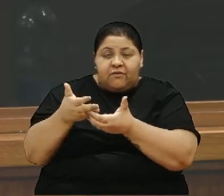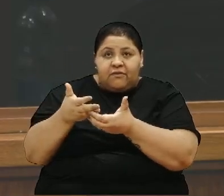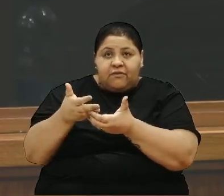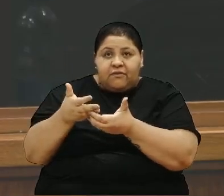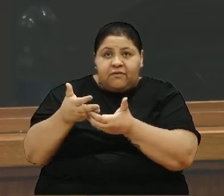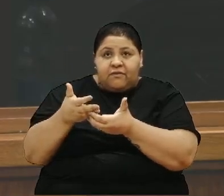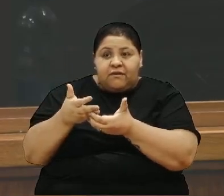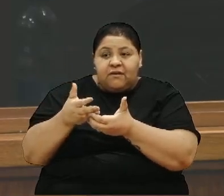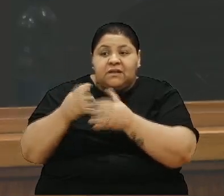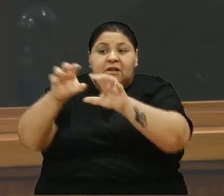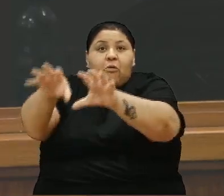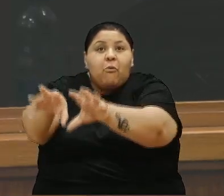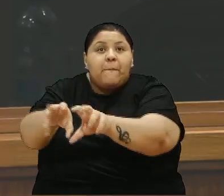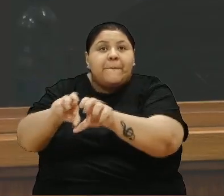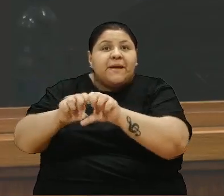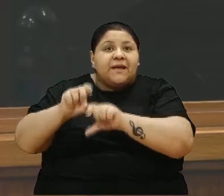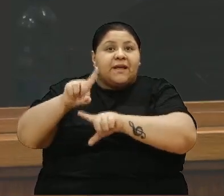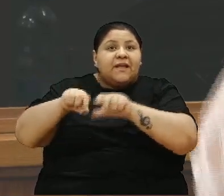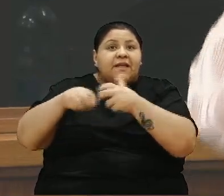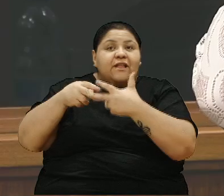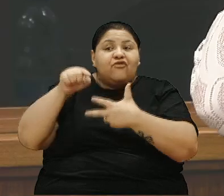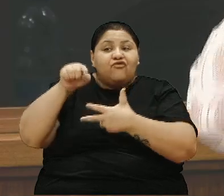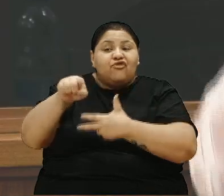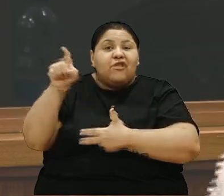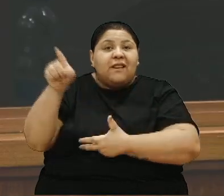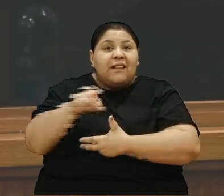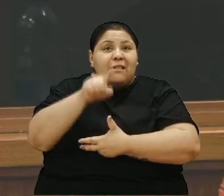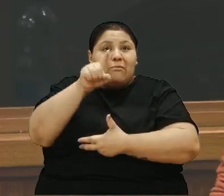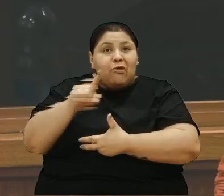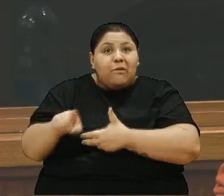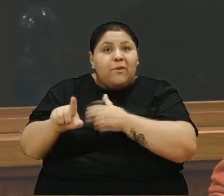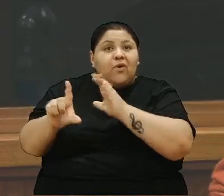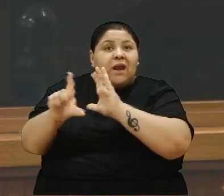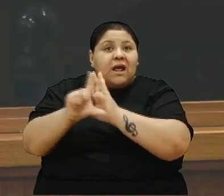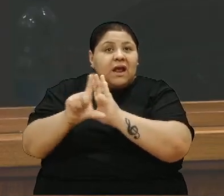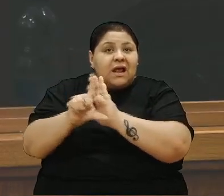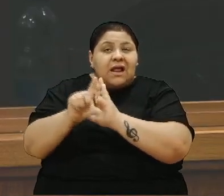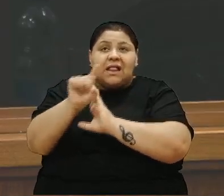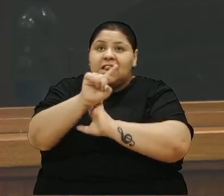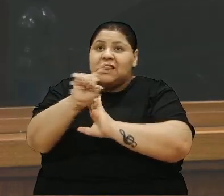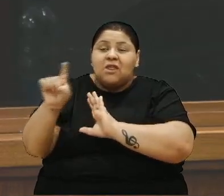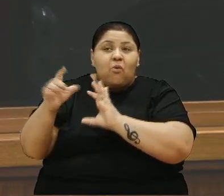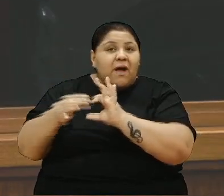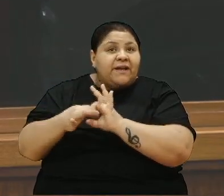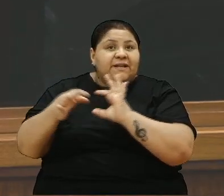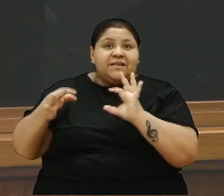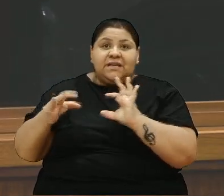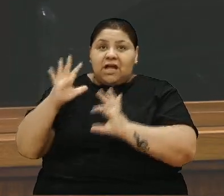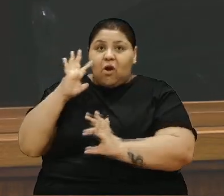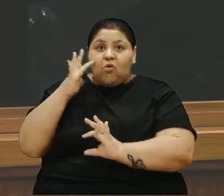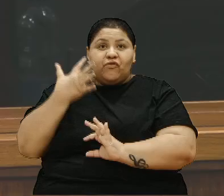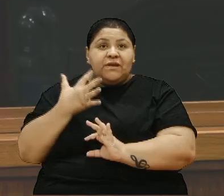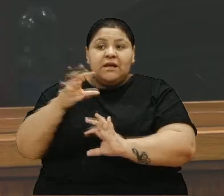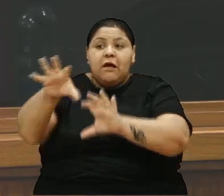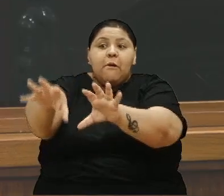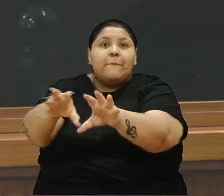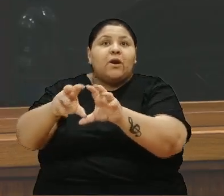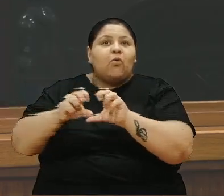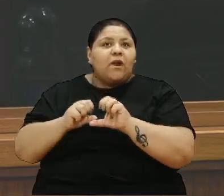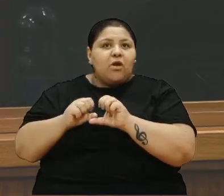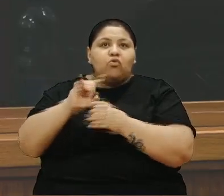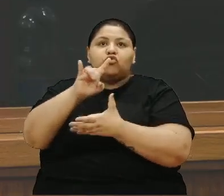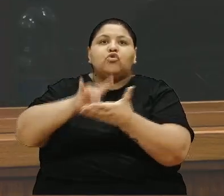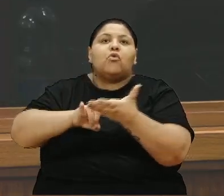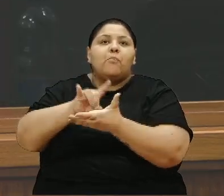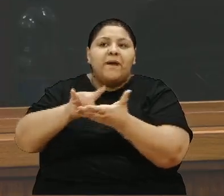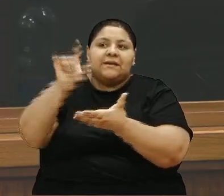os pertences, e isso é proibido por lei. Não é permitido que aconteça isso, recolher os